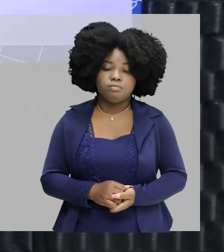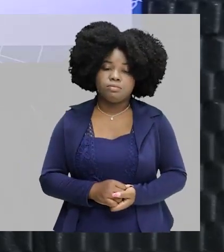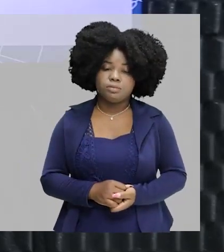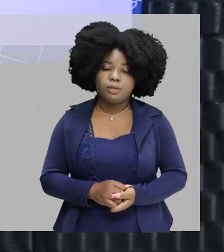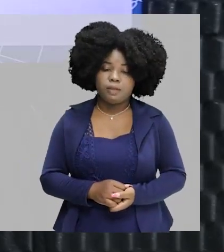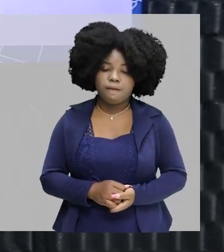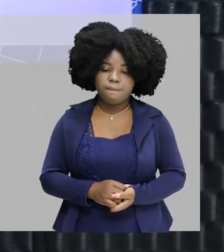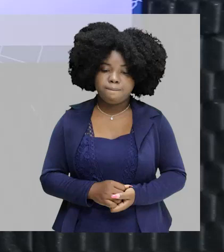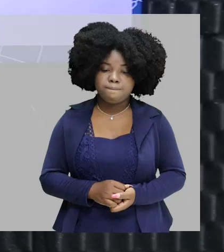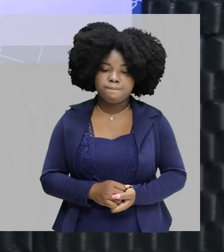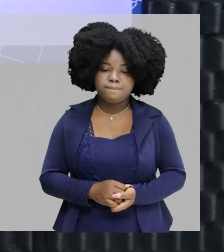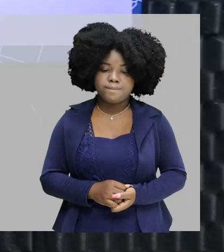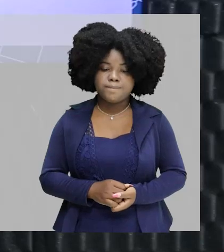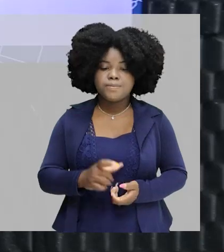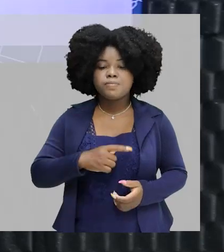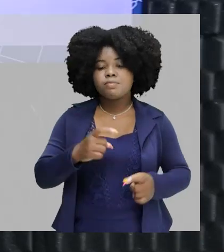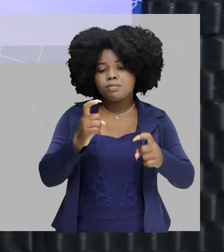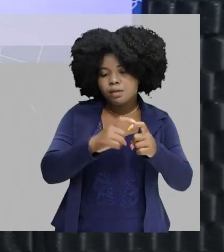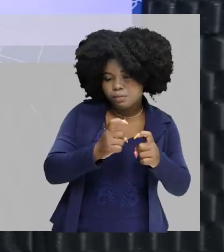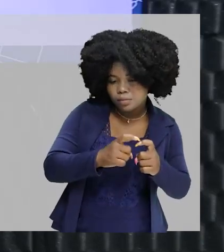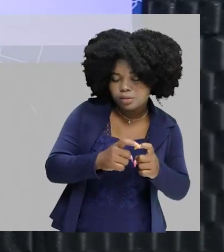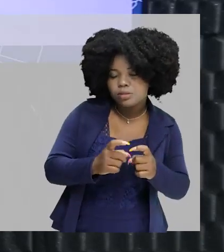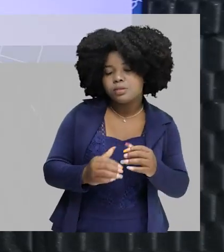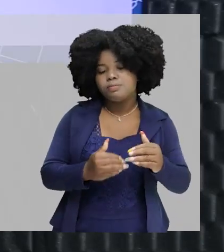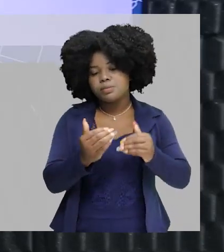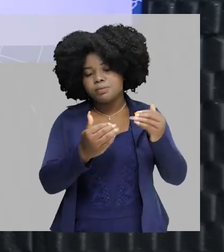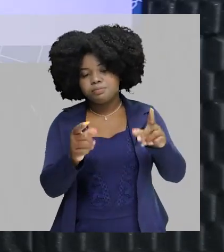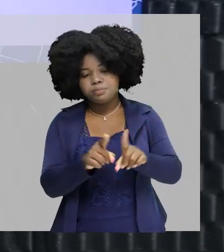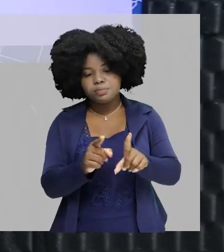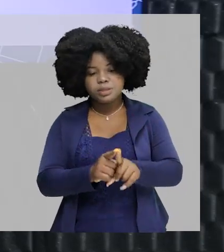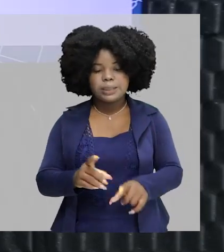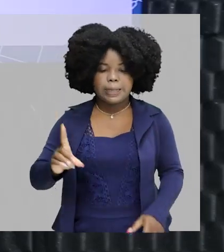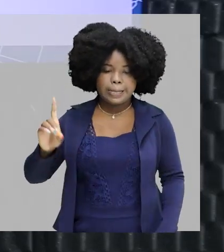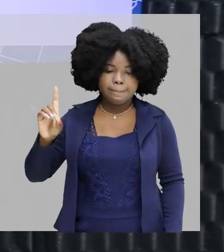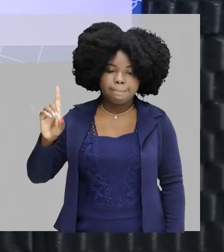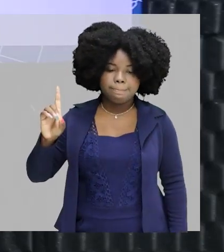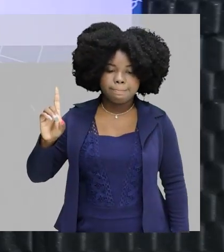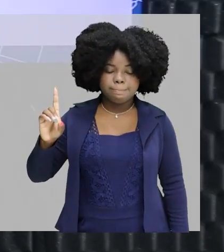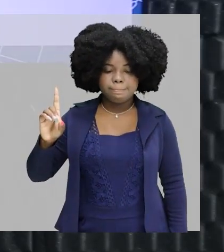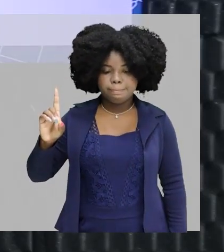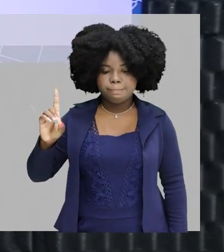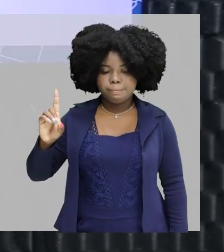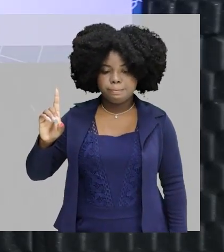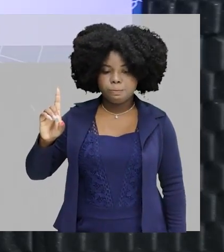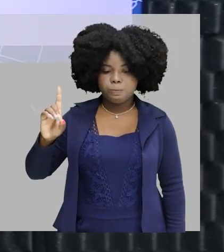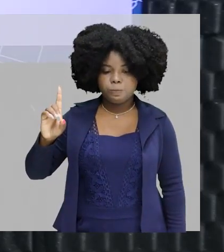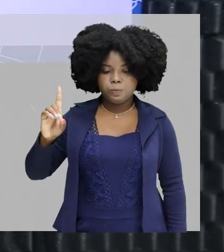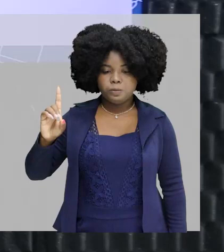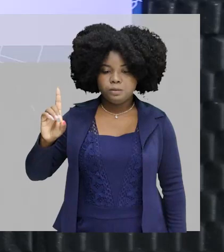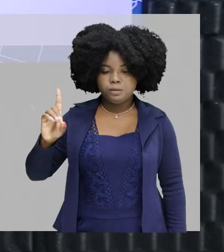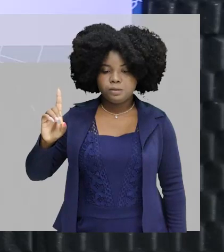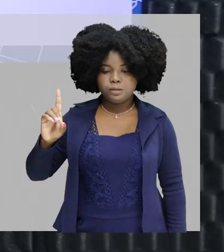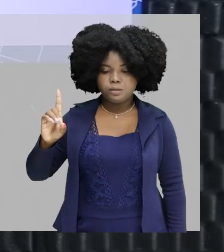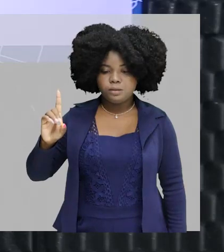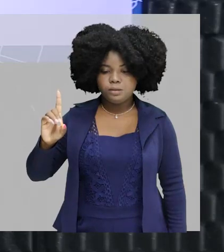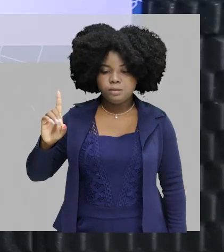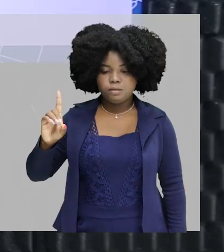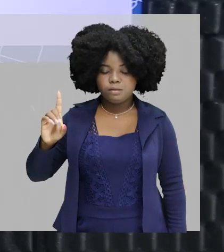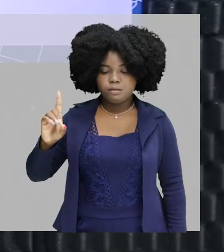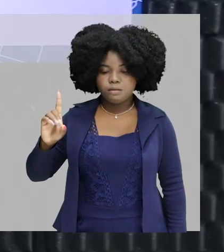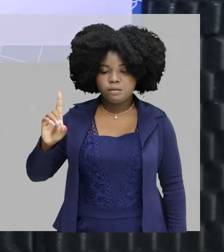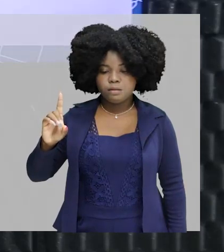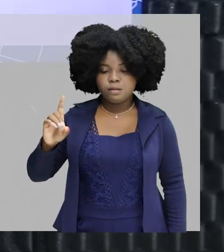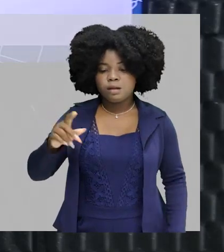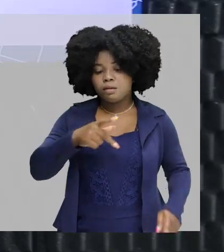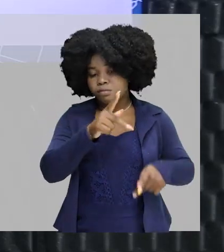evolução do saneamento básico, da medicina preventiva, tá, que nós já falamos. Letra D, vem apresentando um crescimento vegetativo negativo, ou seja, a